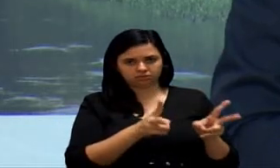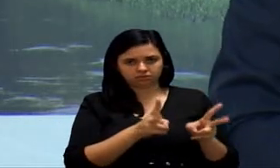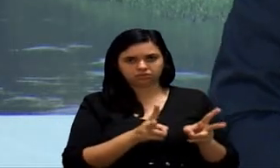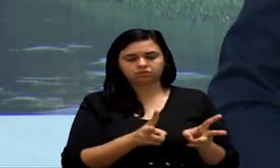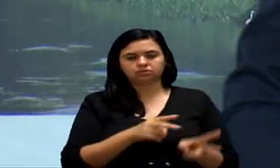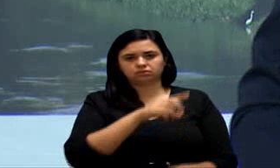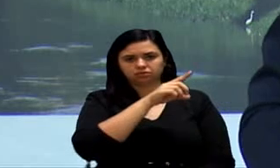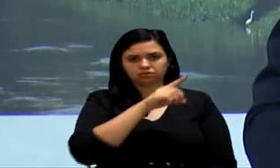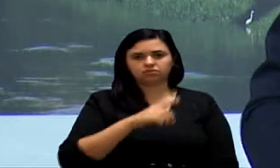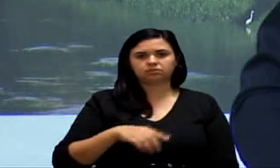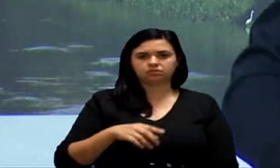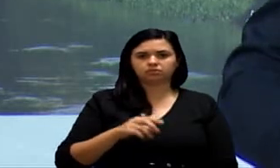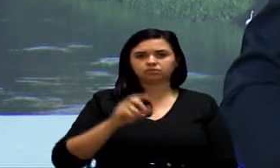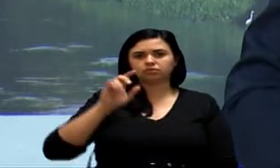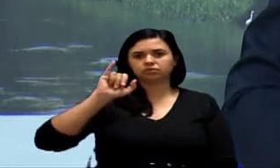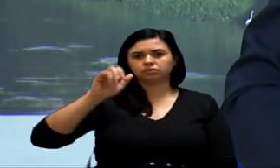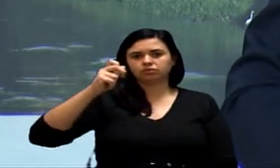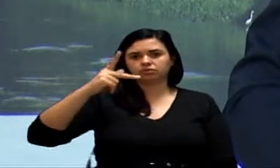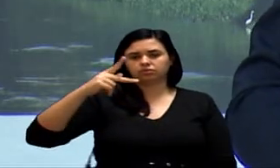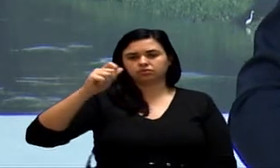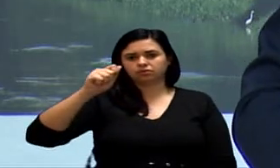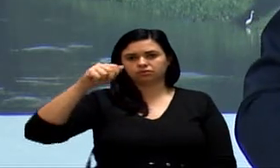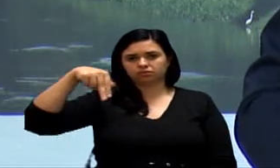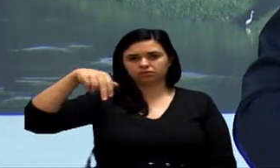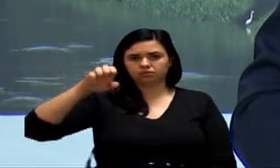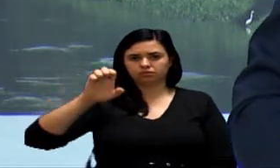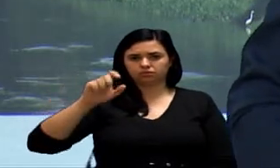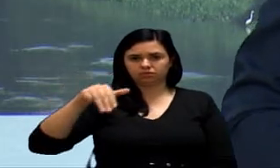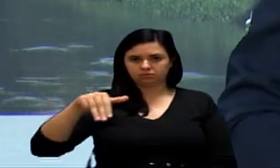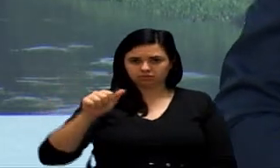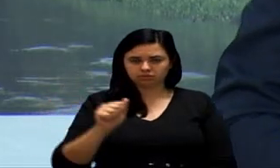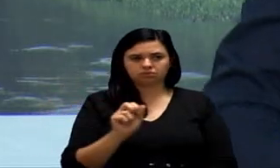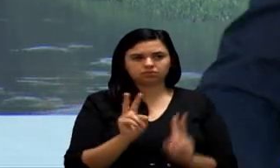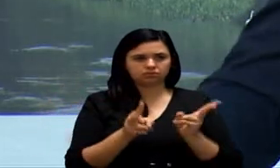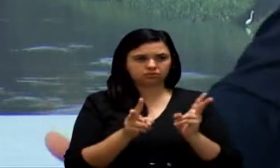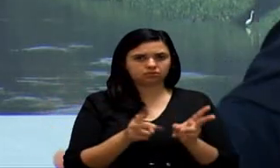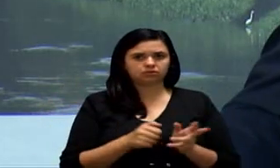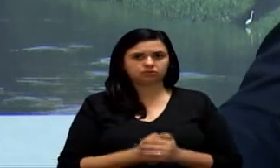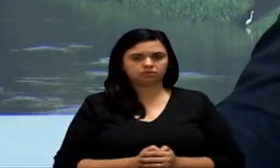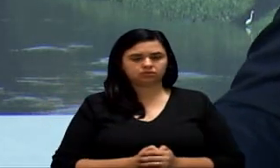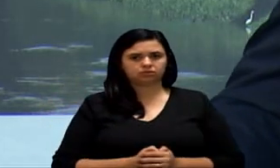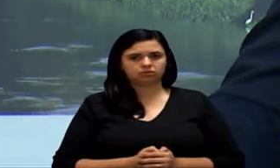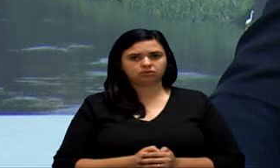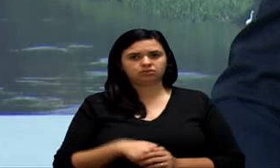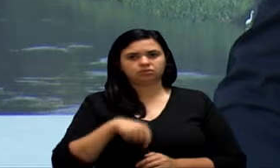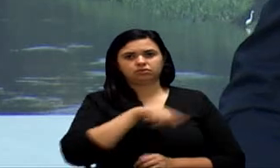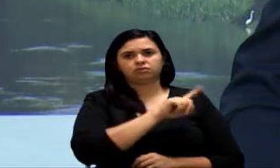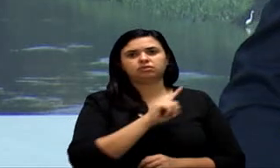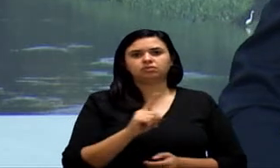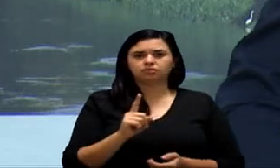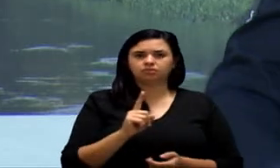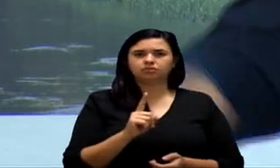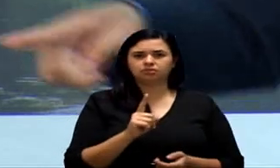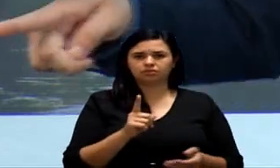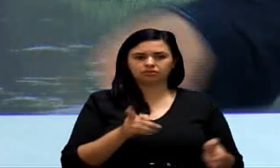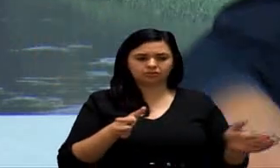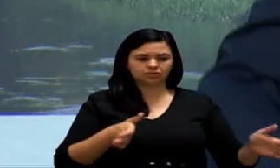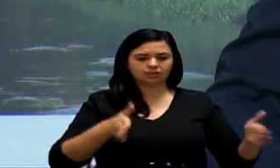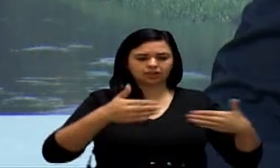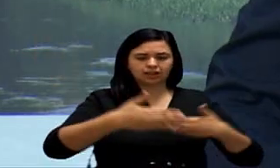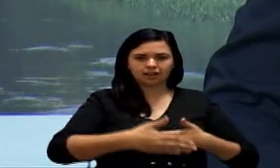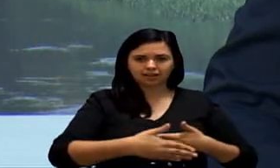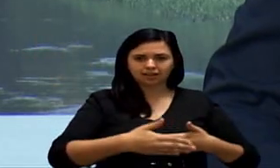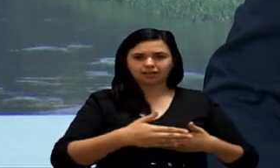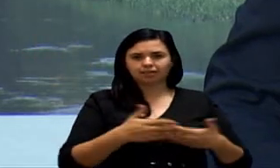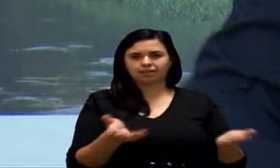pai e a mãe, o carroceiro ali com aquele carrinho lotado de papelão, Yara, e não dá nem 20 reais. A criança dele procurando uma maçã